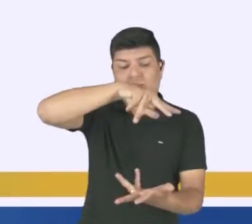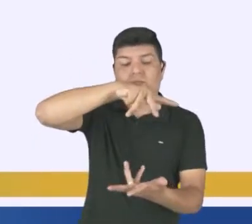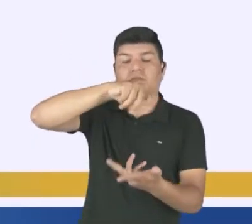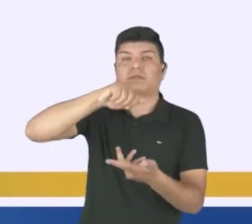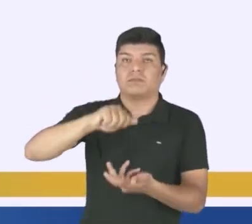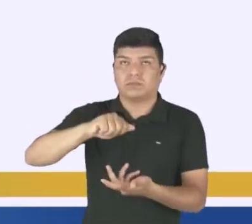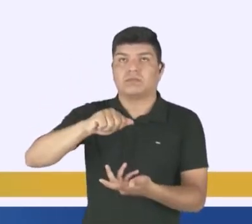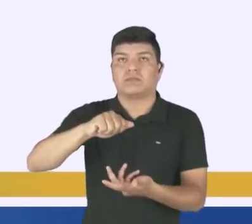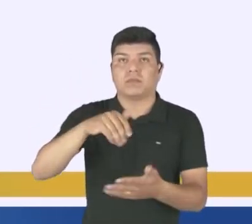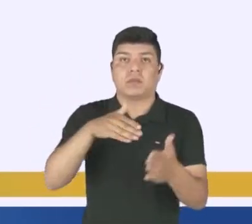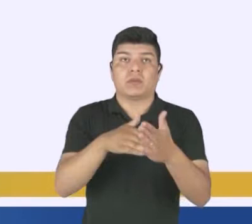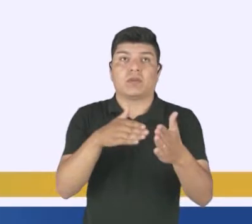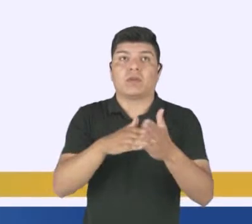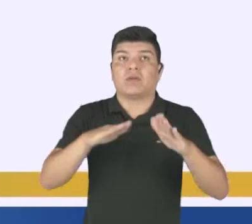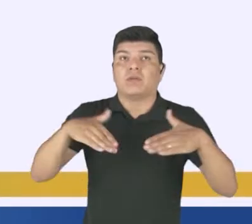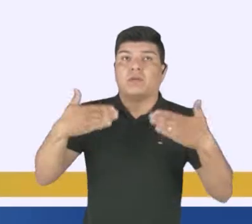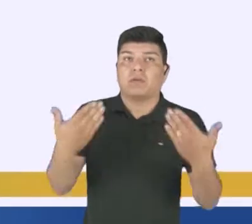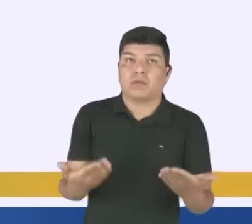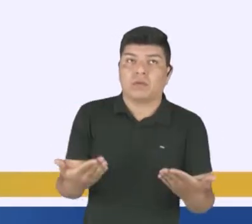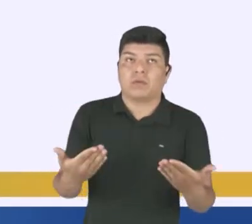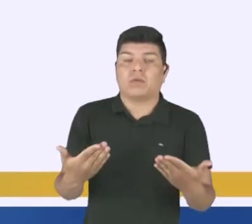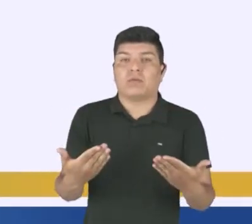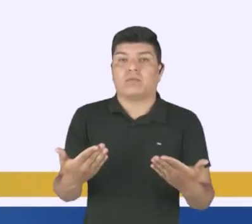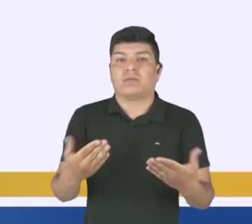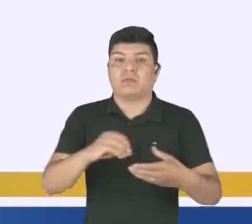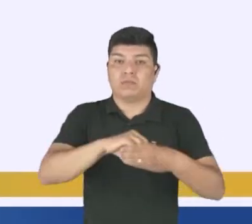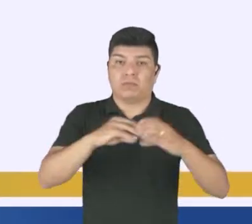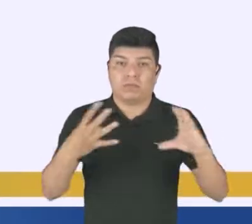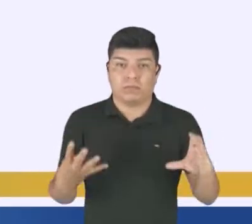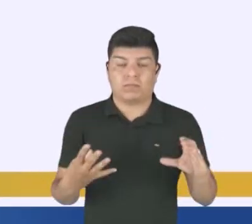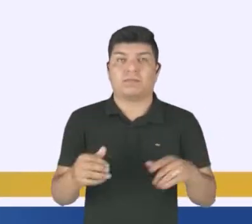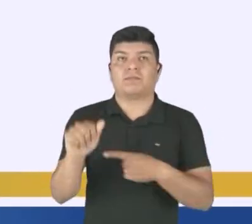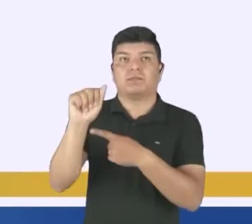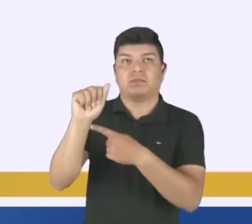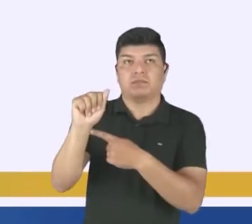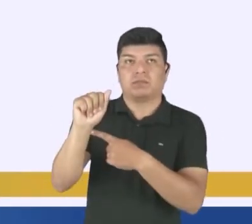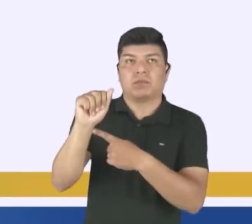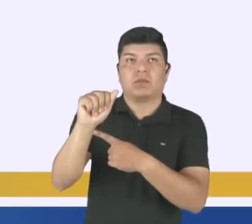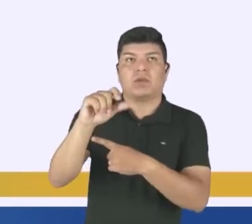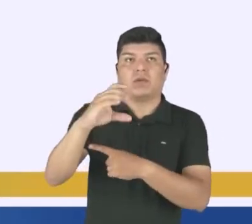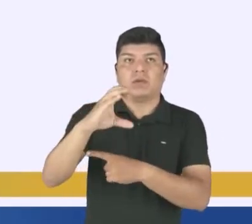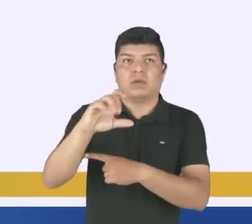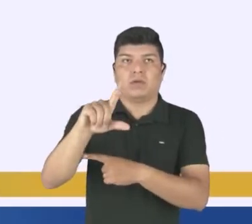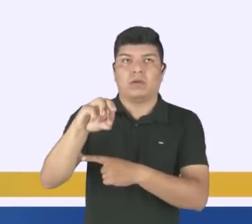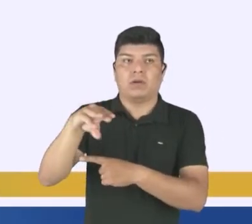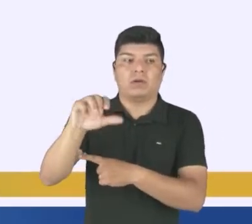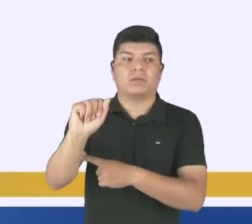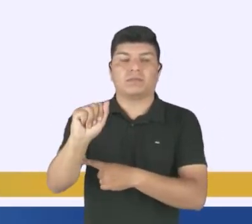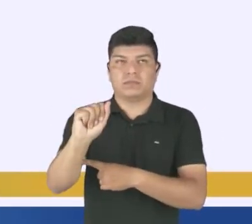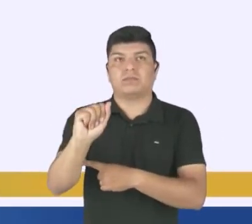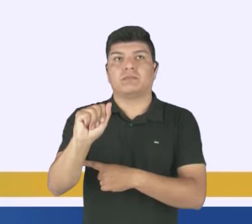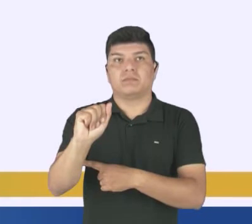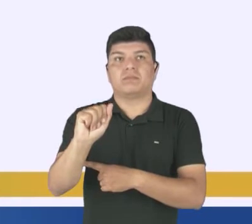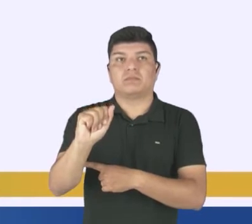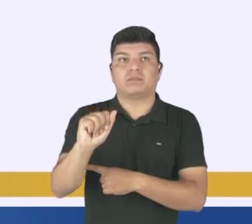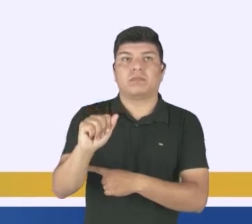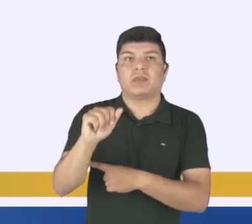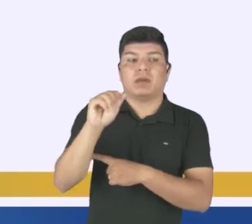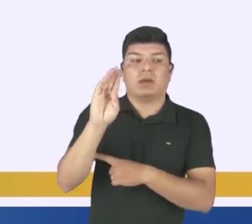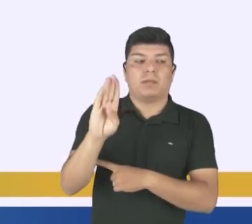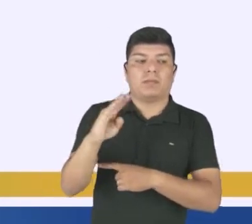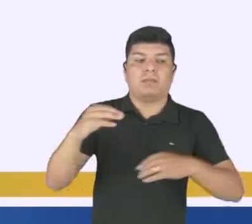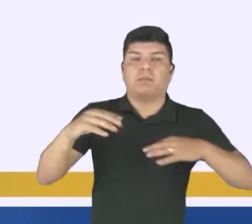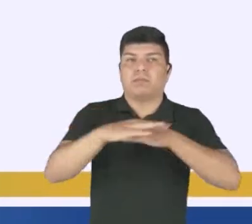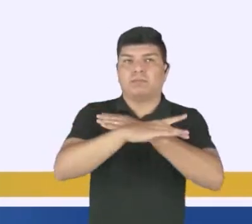terrestre interfere em qual aspecto físico? Letra A, no clima. Letra B, na